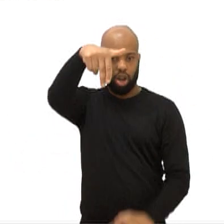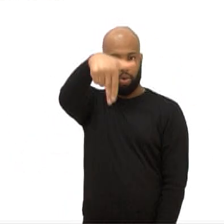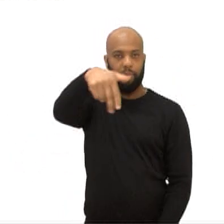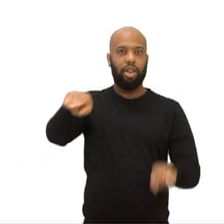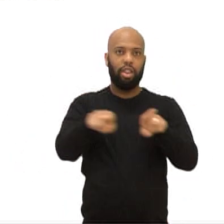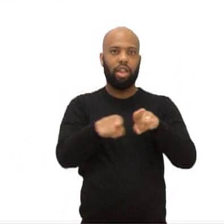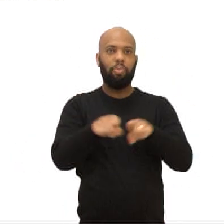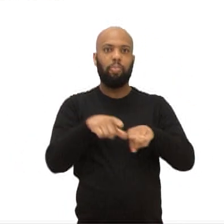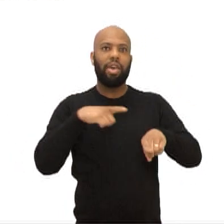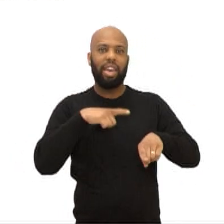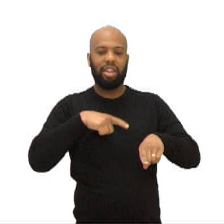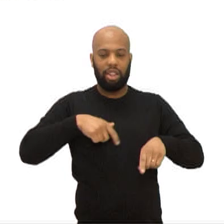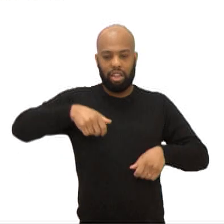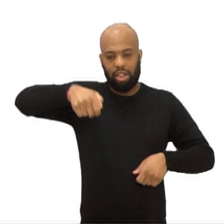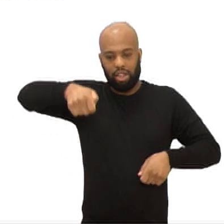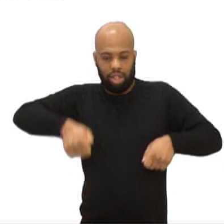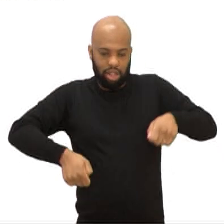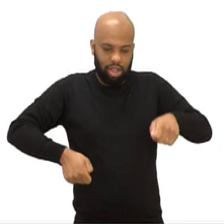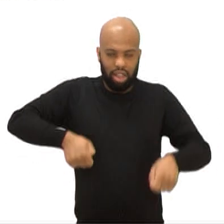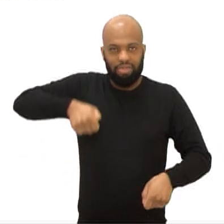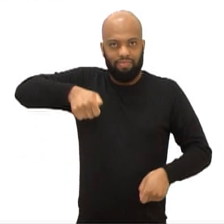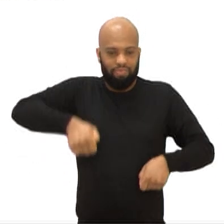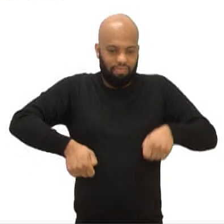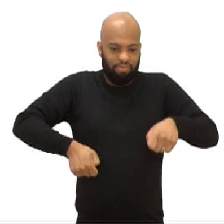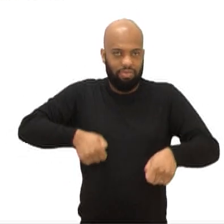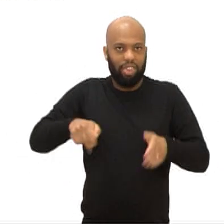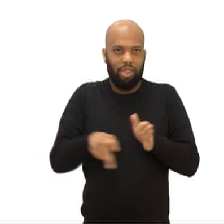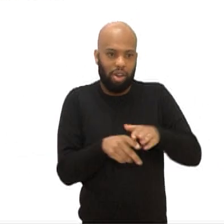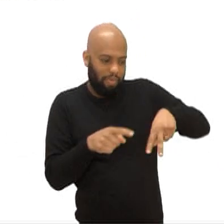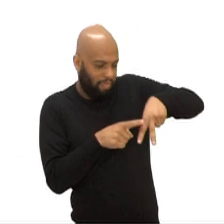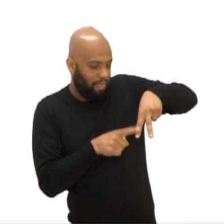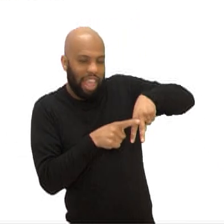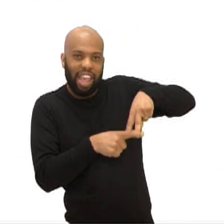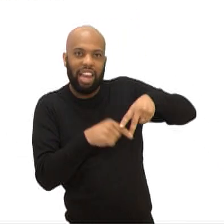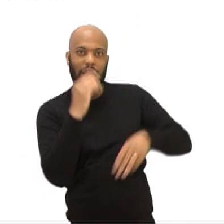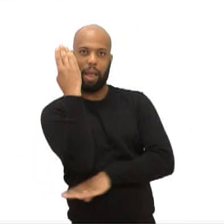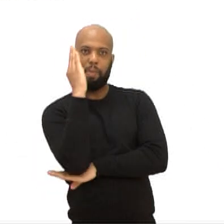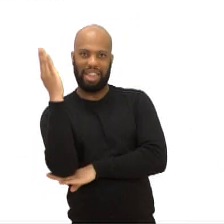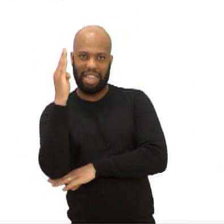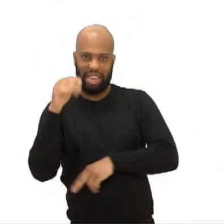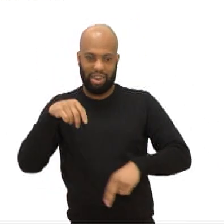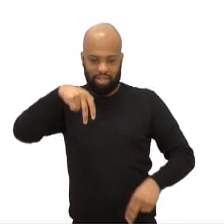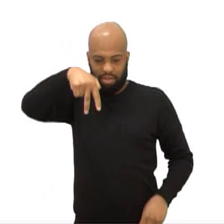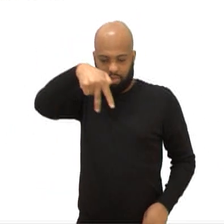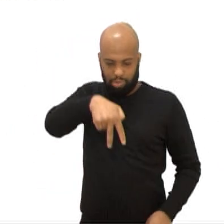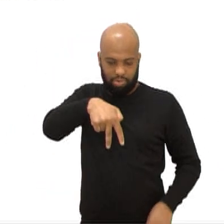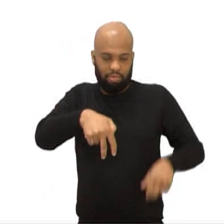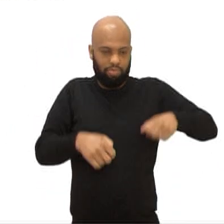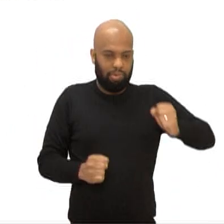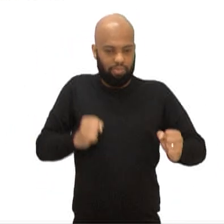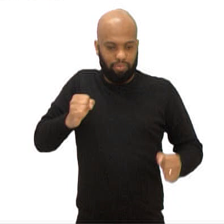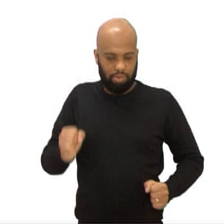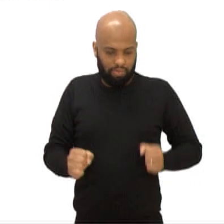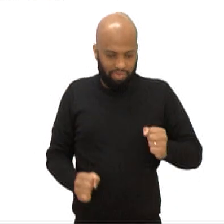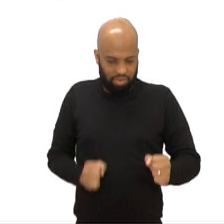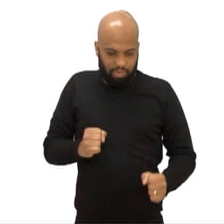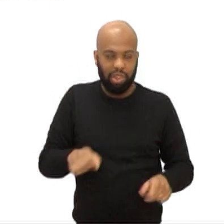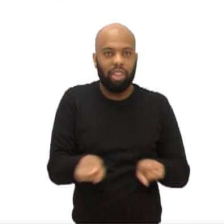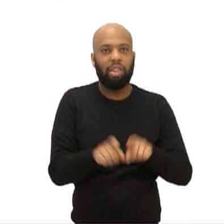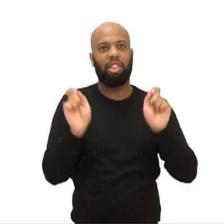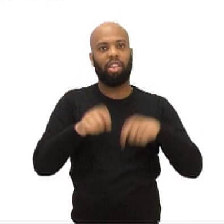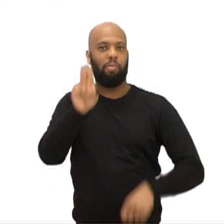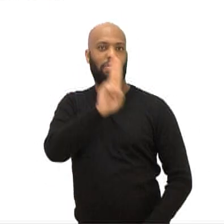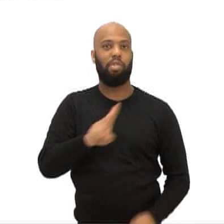de pau e, né, vários outros materiais aí que a gente pode usar nessa questão